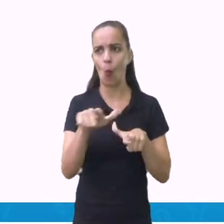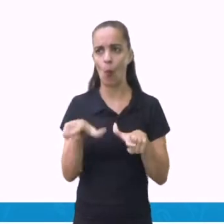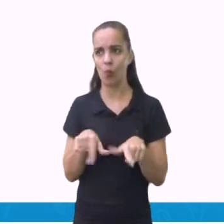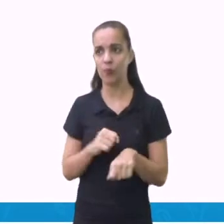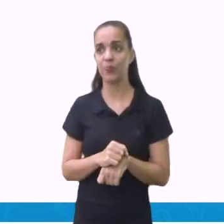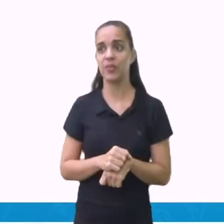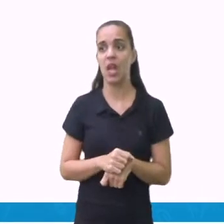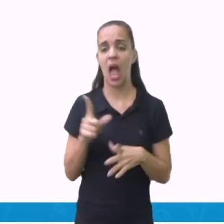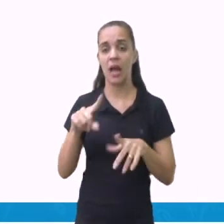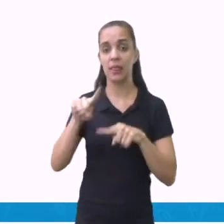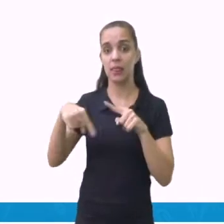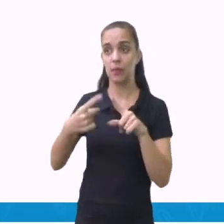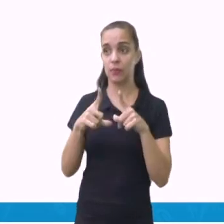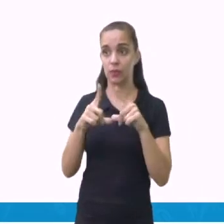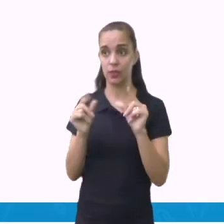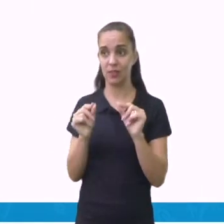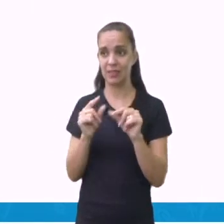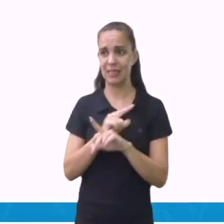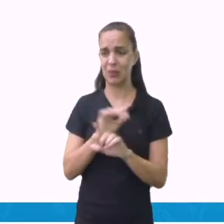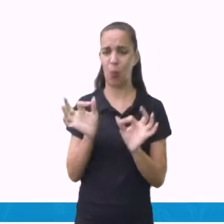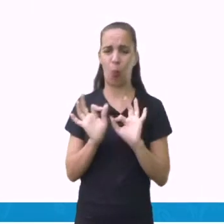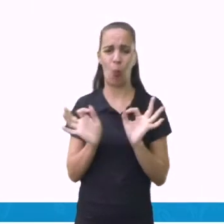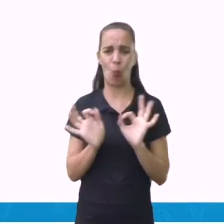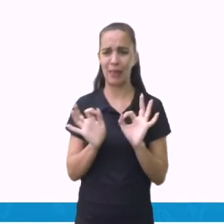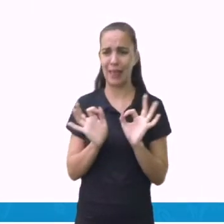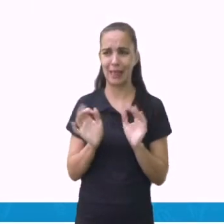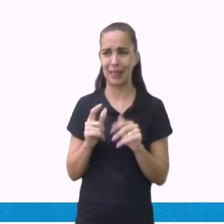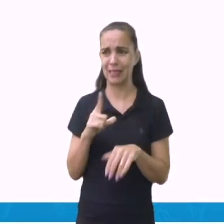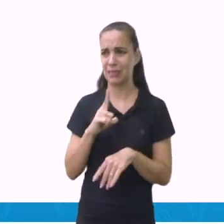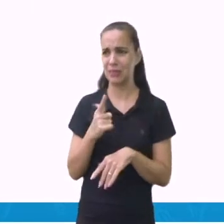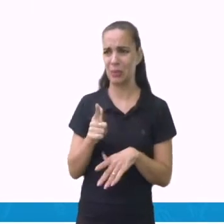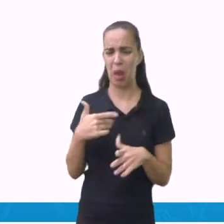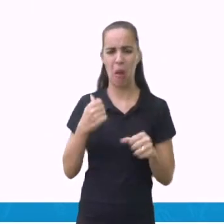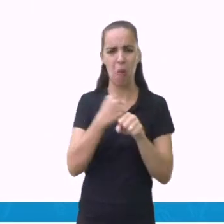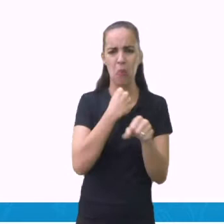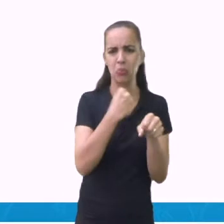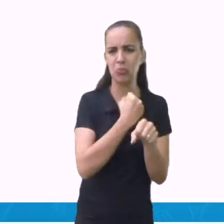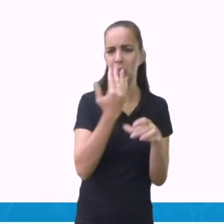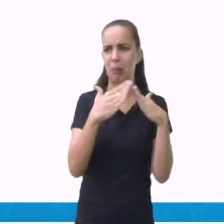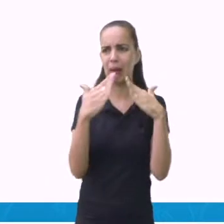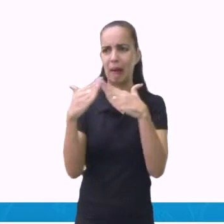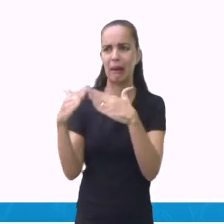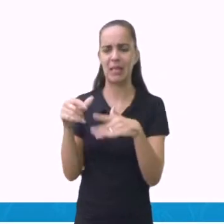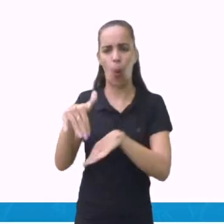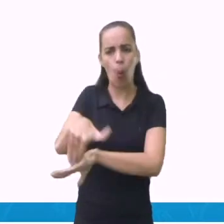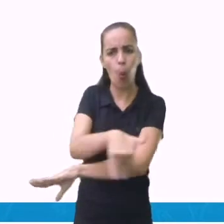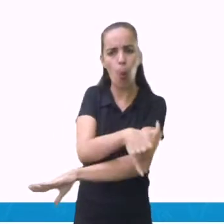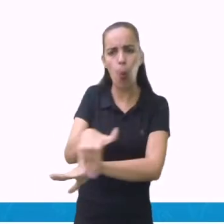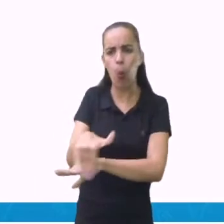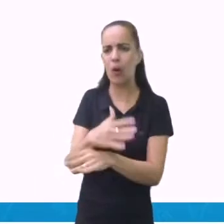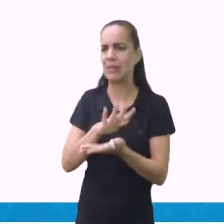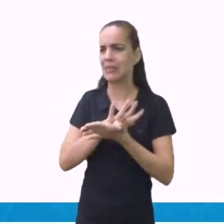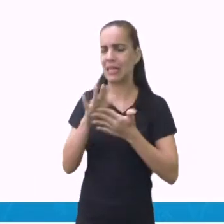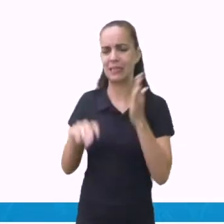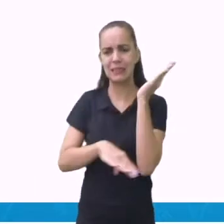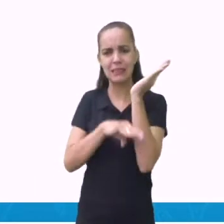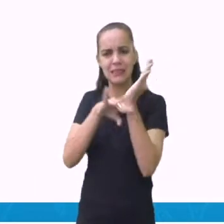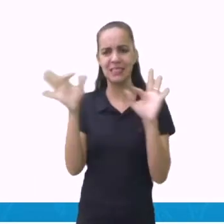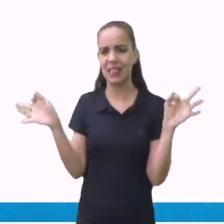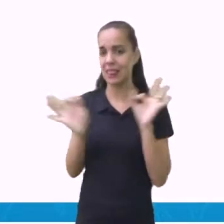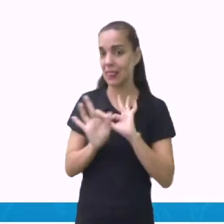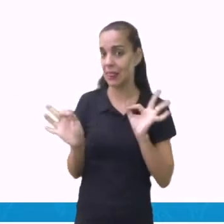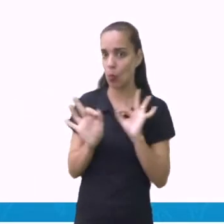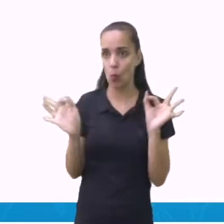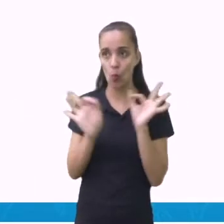foi construída, não existia nenhuma construção, nenhuma rua, nenhum prédio,